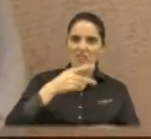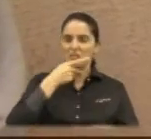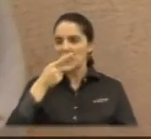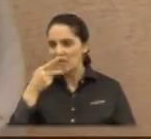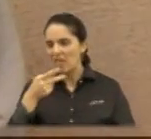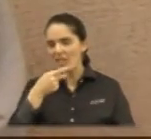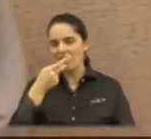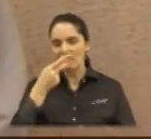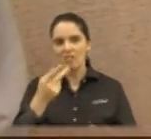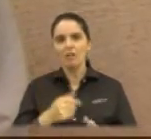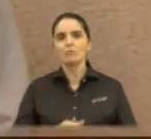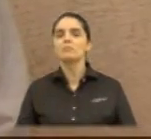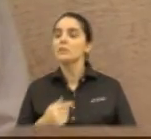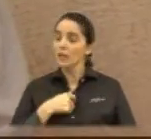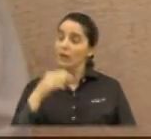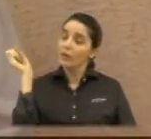porque...